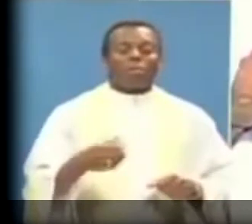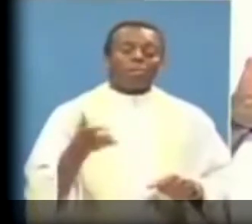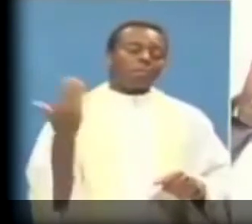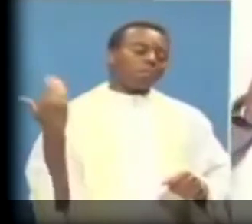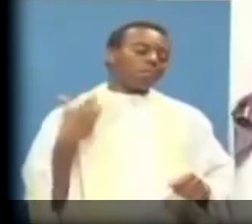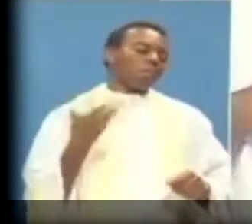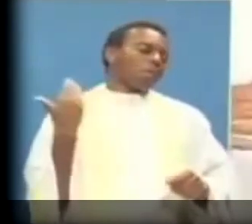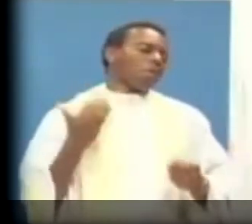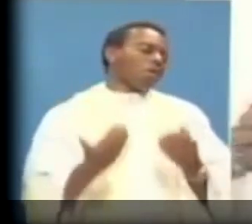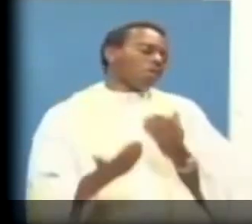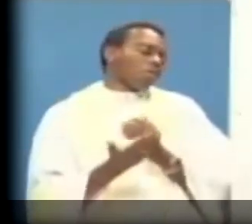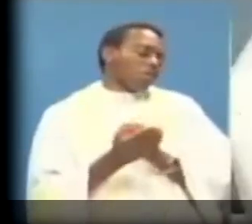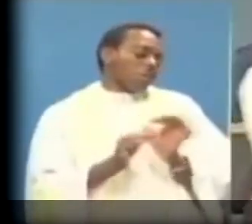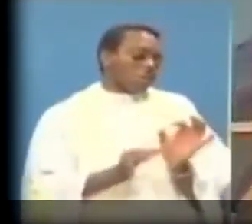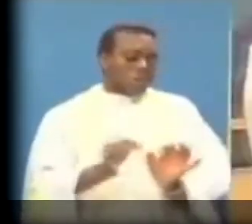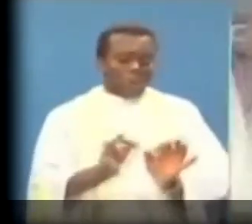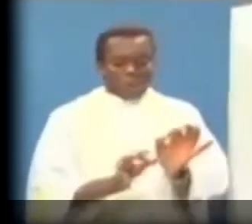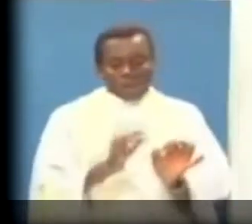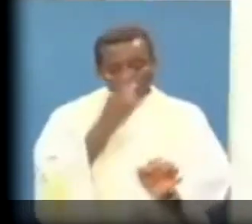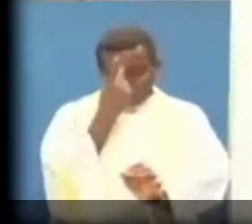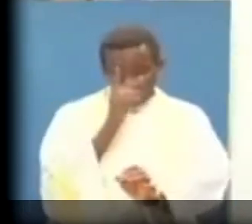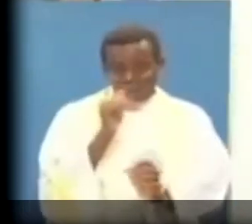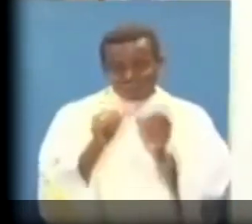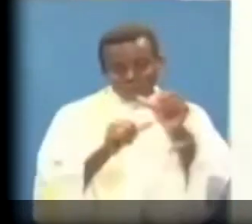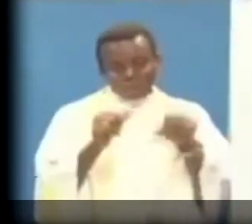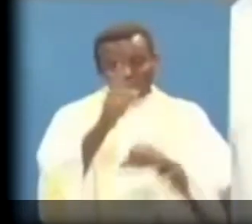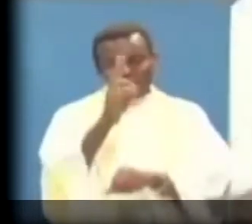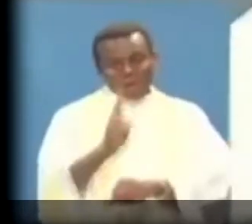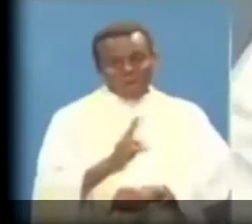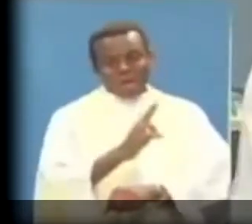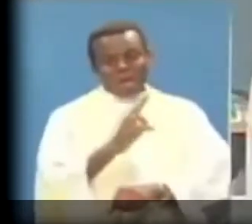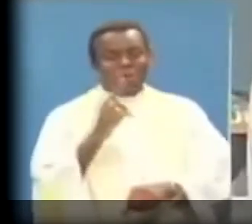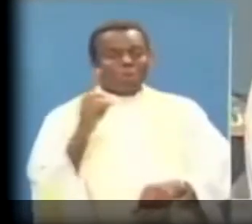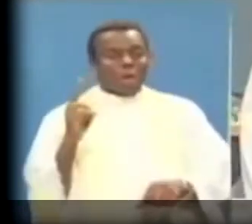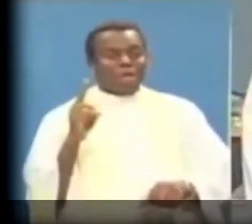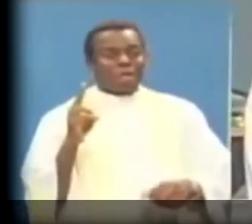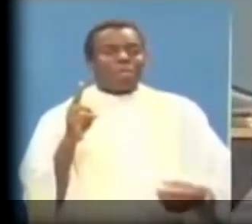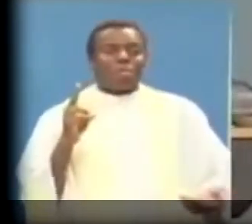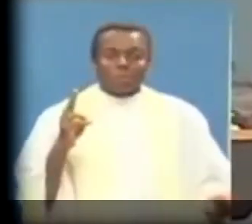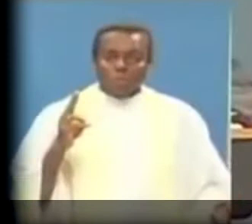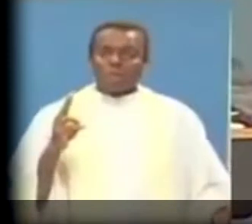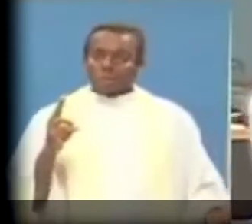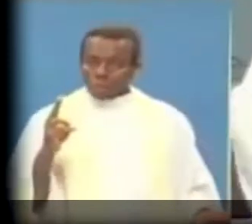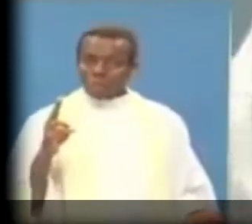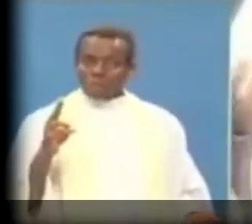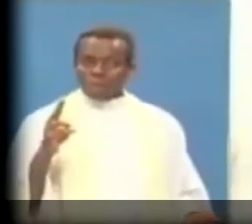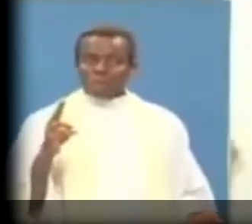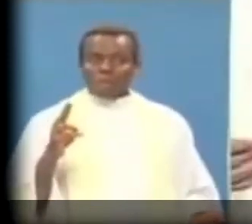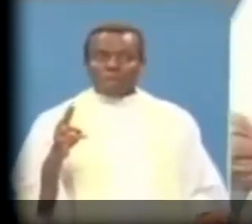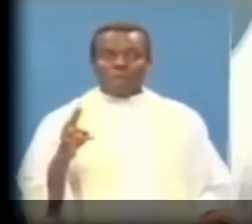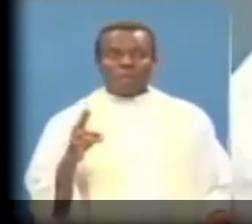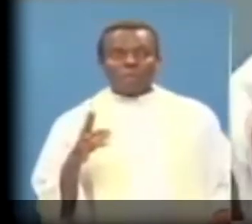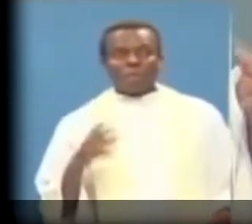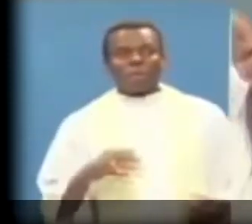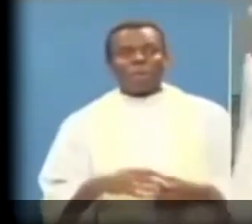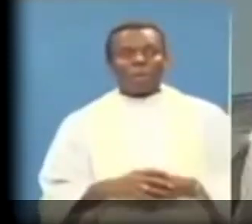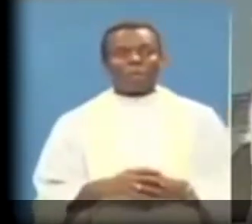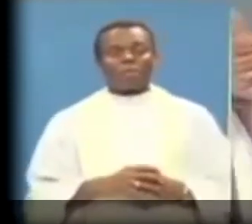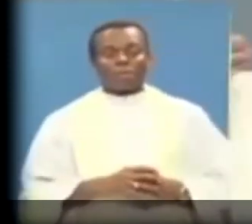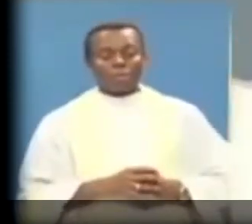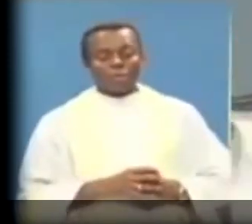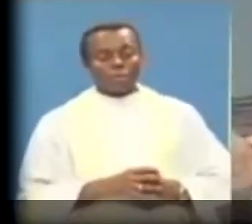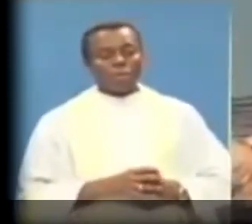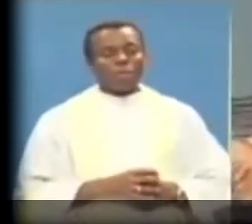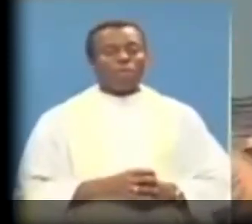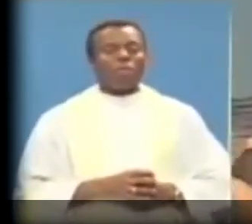atrás noviciado é um ano inteiro que a gente fica longe da família a não ser que seja uma família que more peto